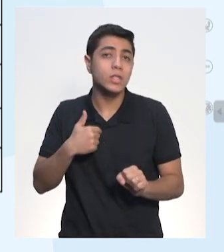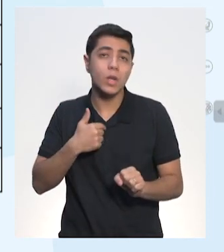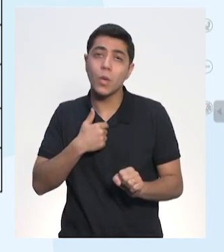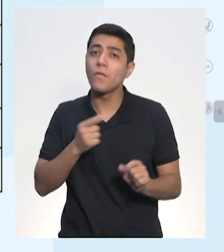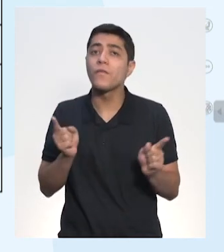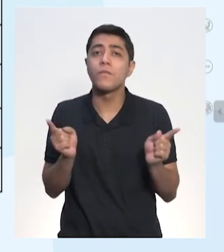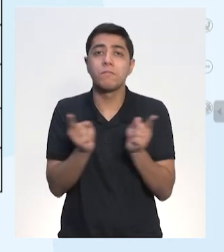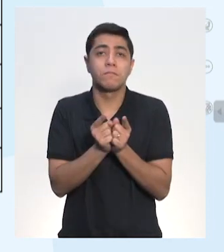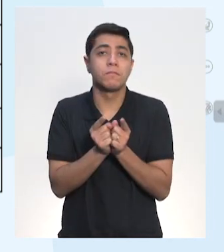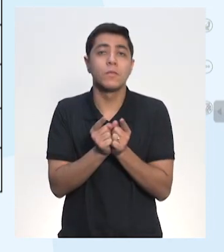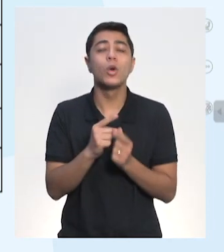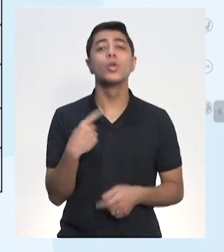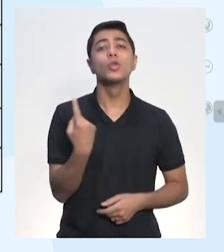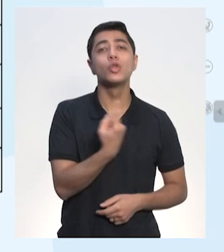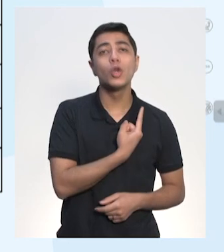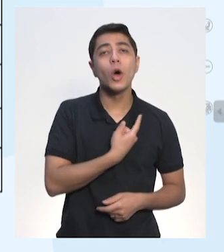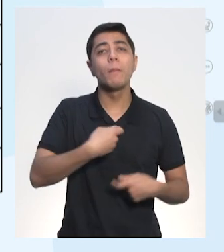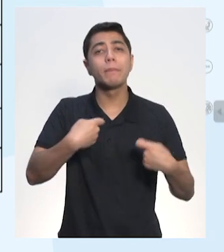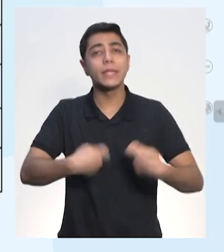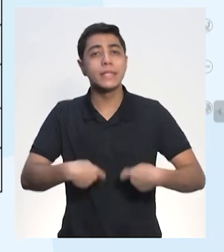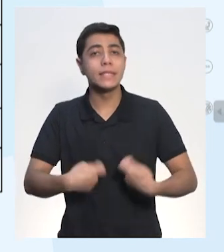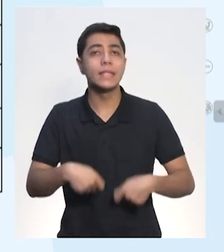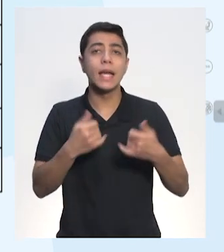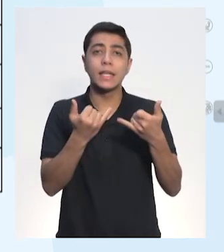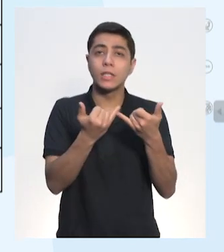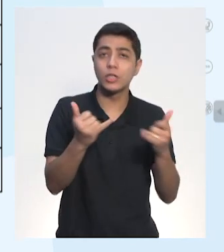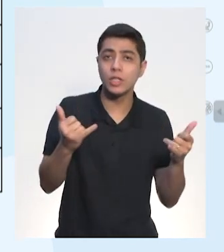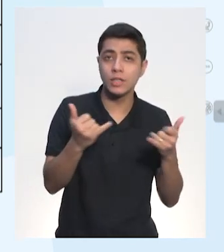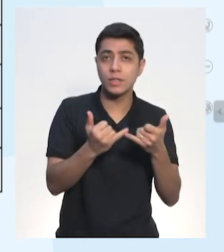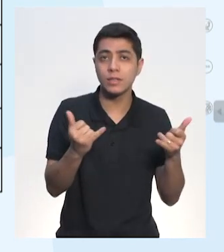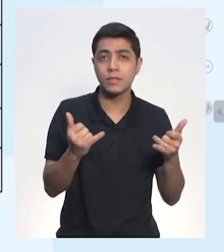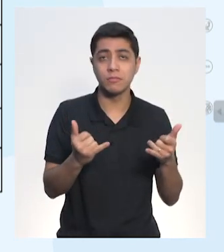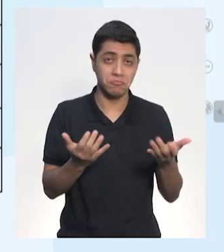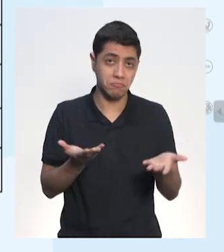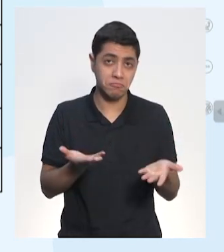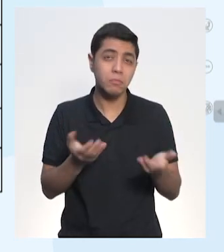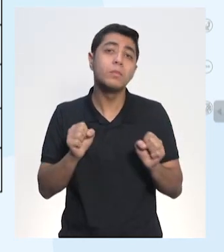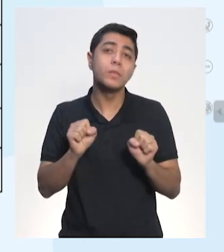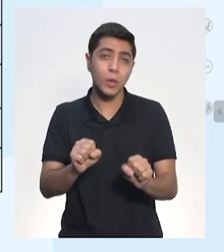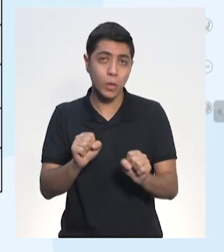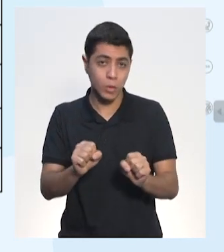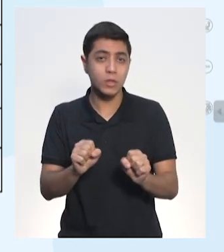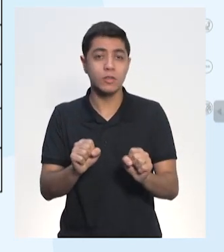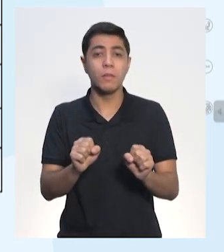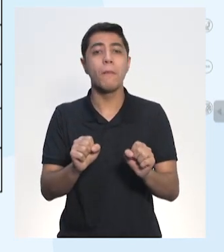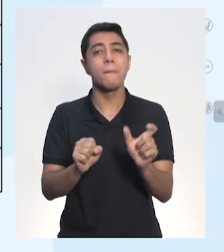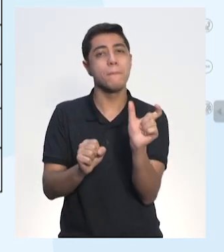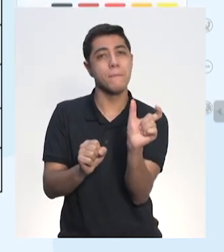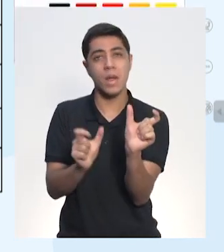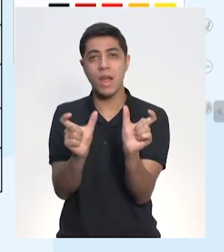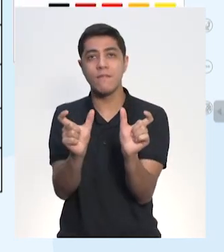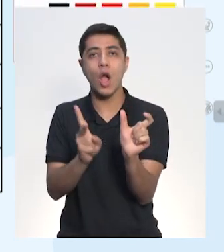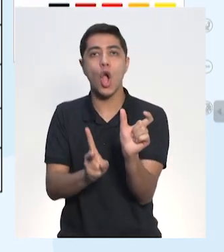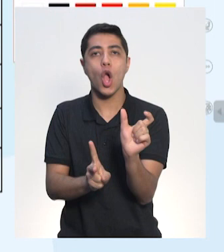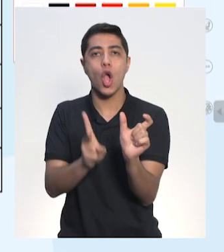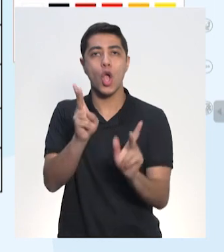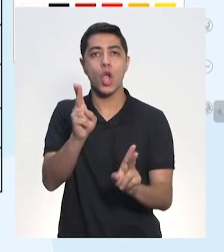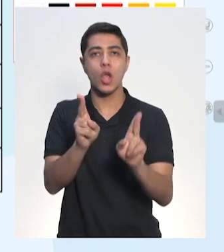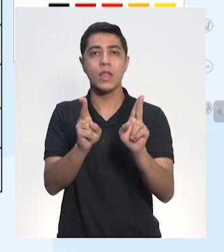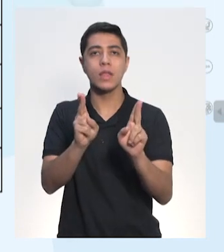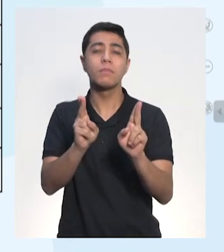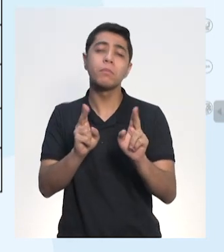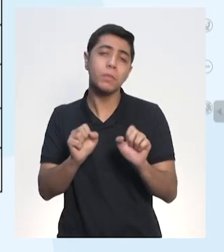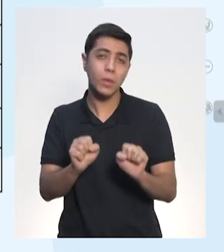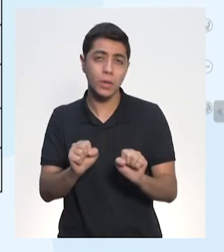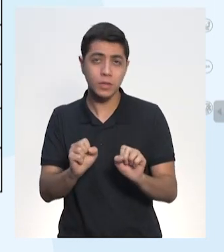precisamos recarregar. Então, need to charge. Então, você tem essas partezinhas da palavra que você pode usar,